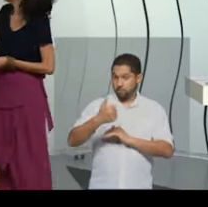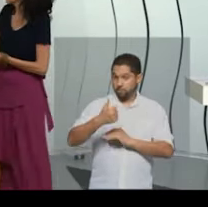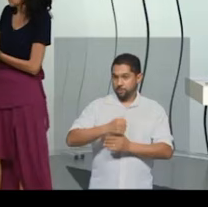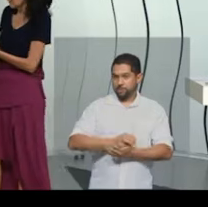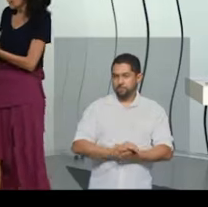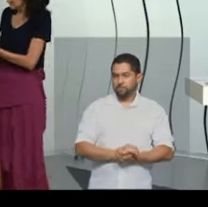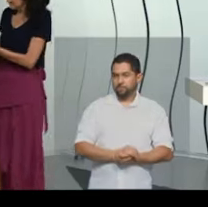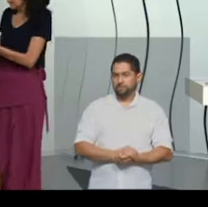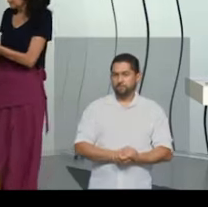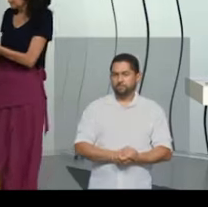novo.